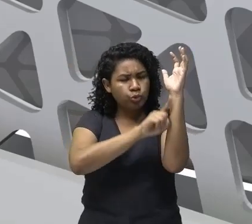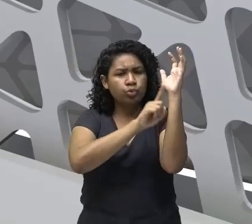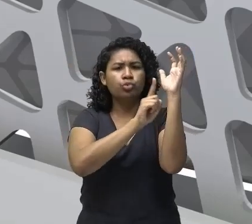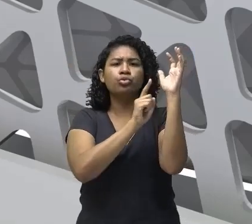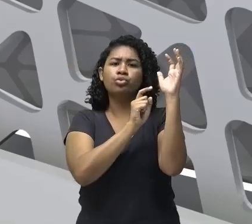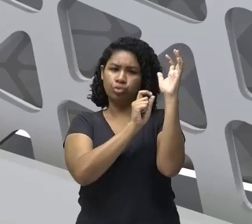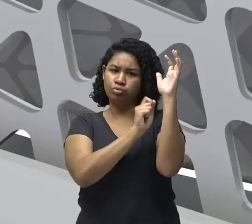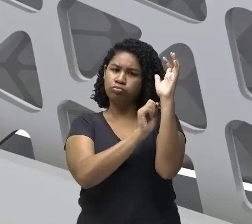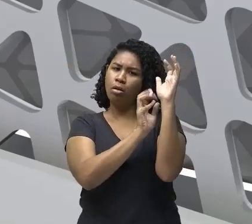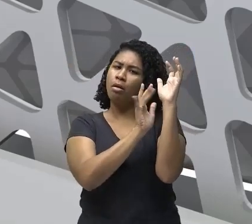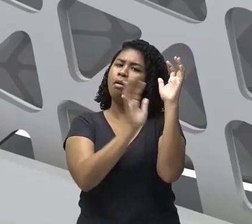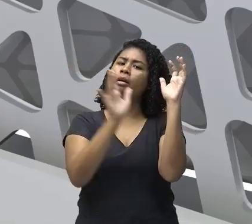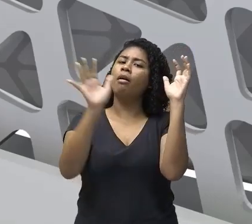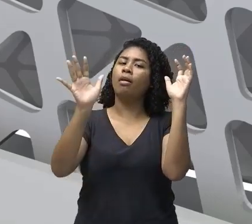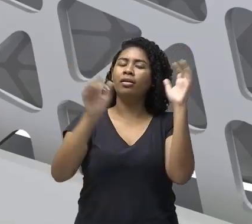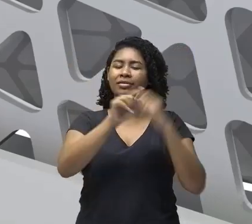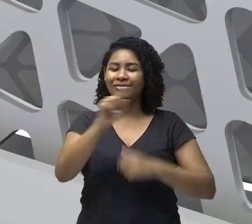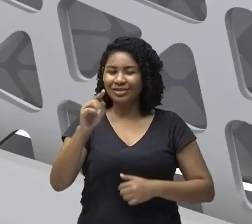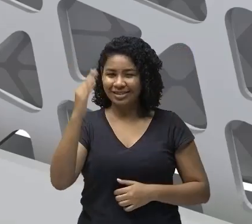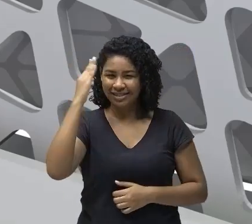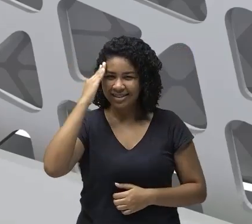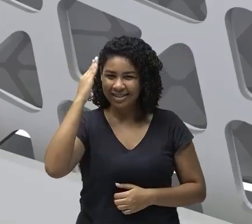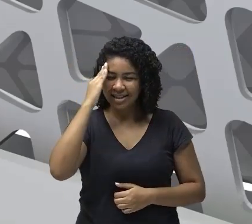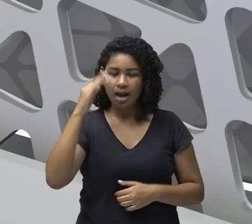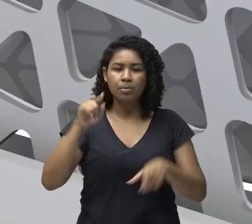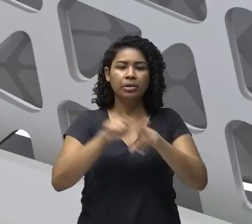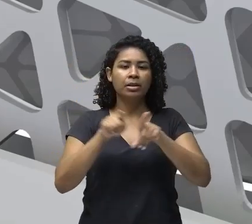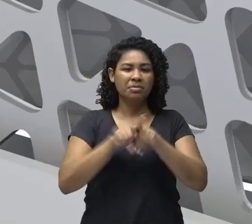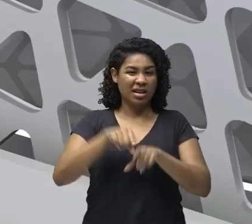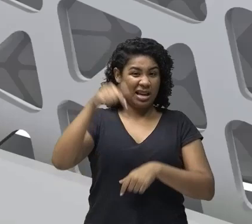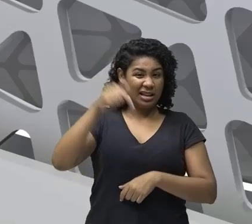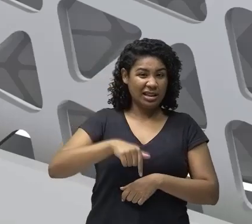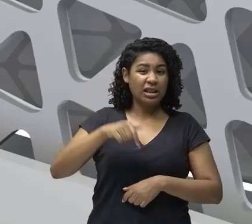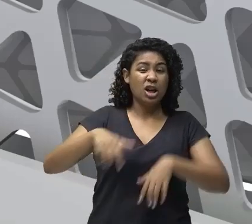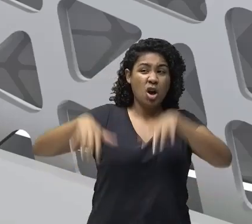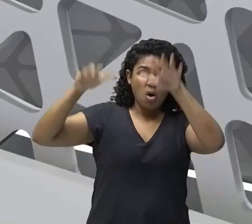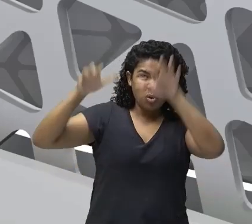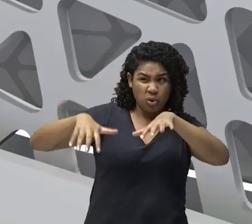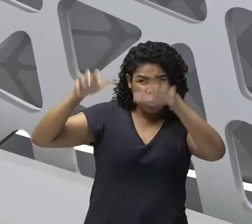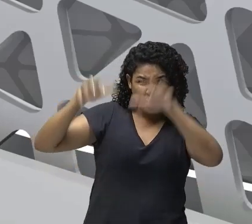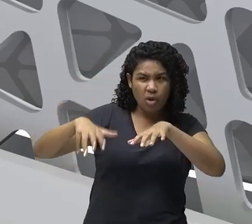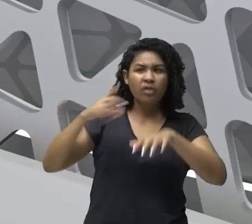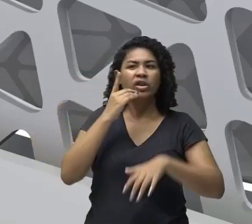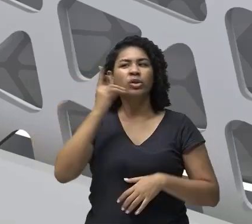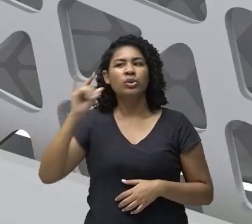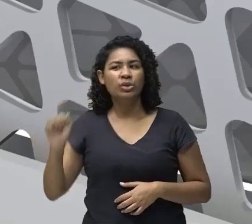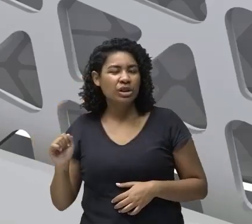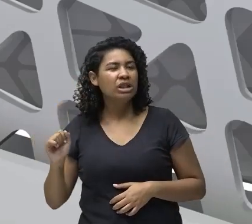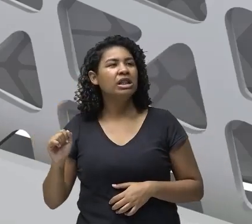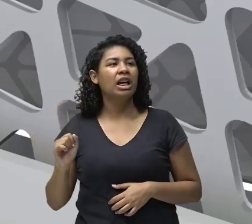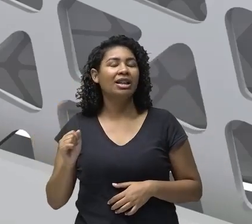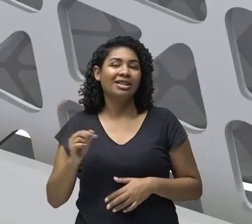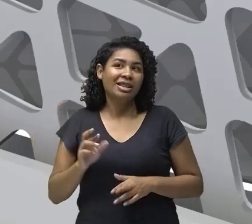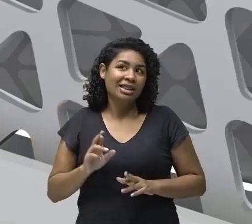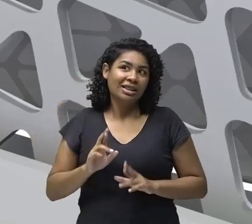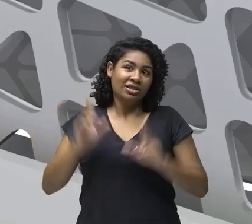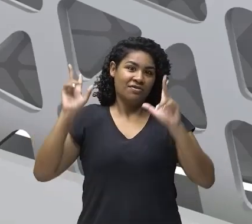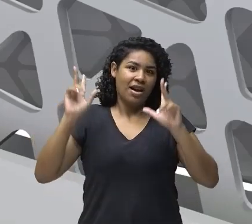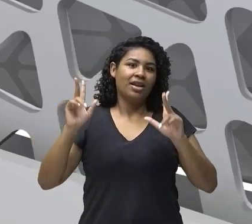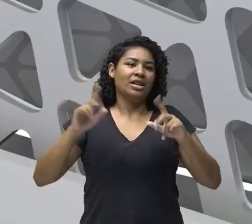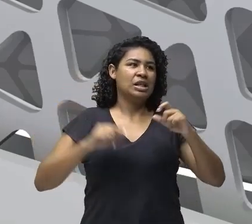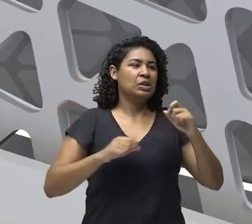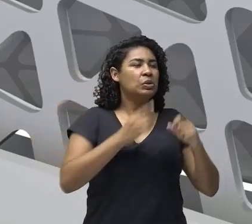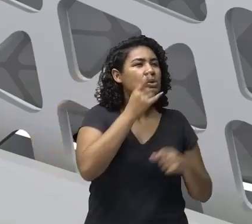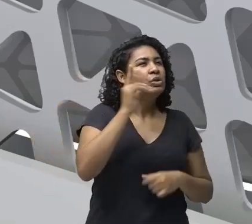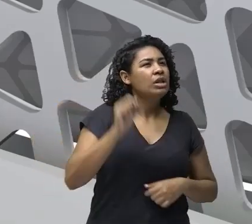do nosso dia a dia. A gente sabe que com chuva o nosso dia é de um jeito, com o sol funciona de outra forma, né? Às vezes você